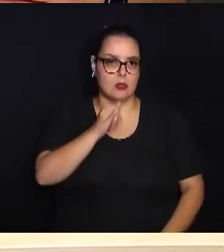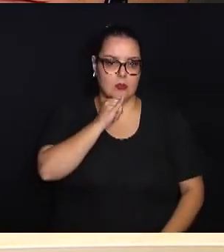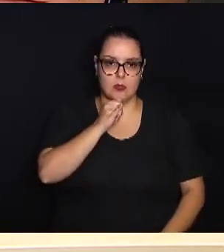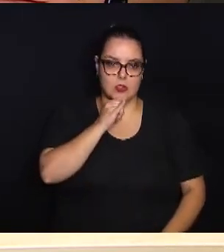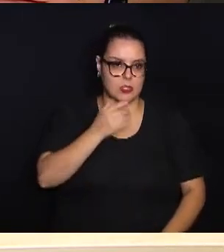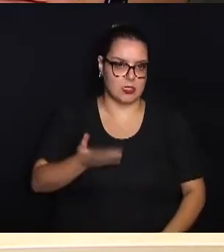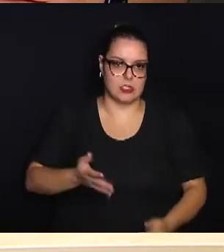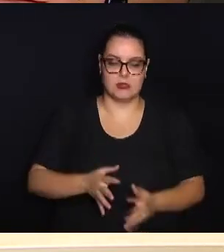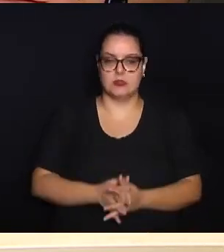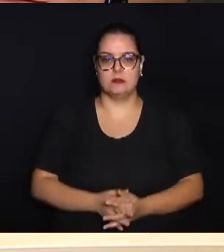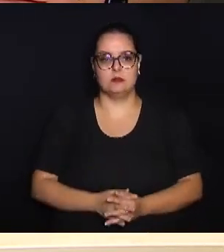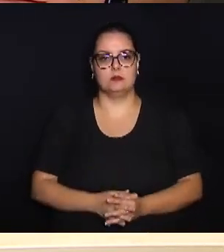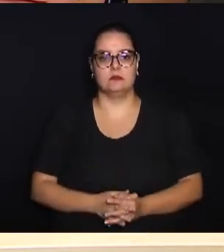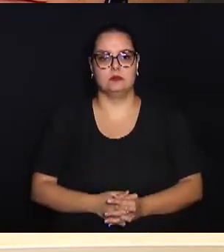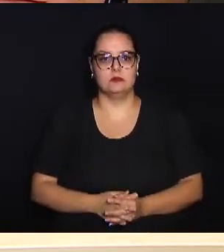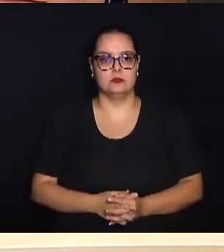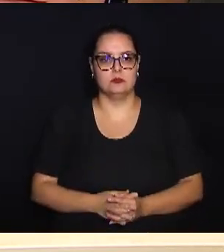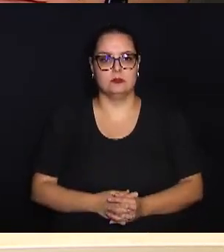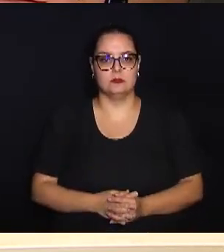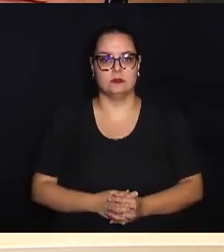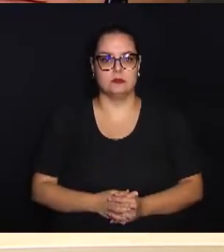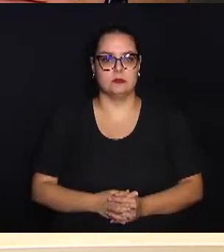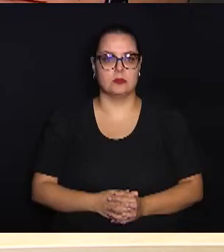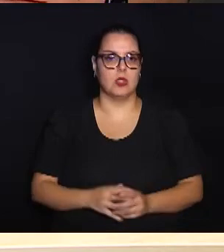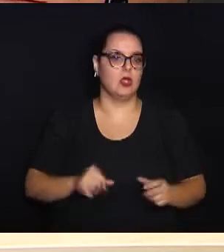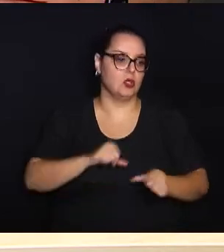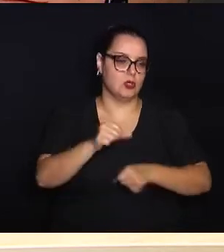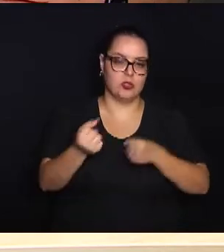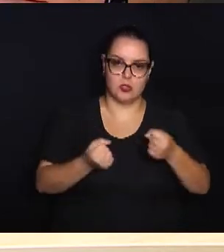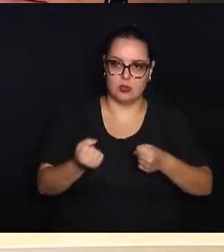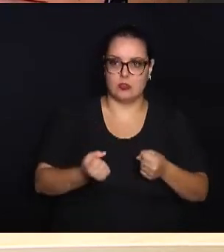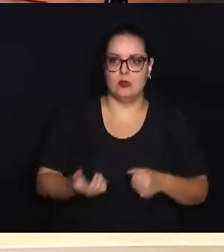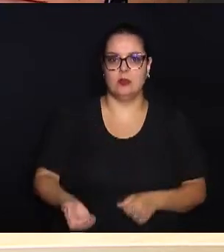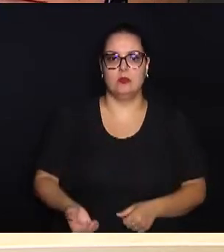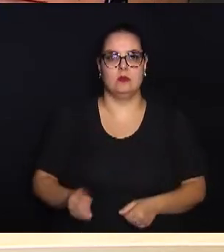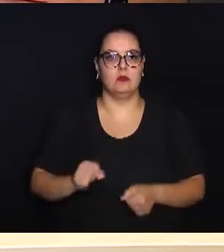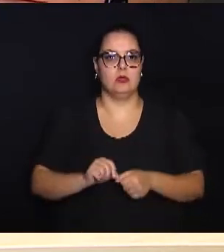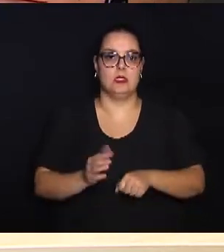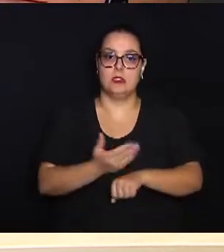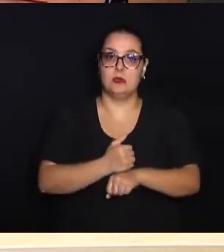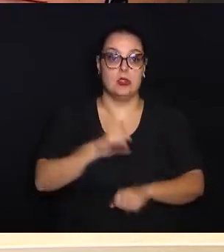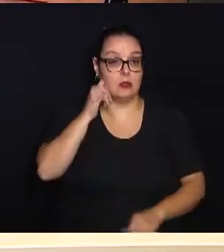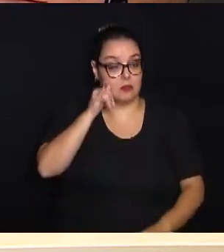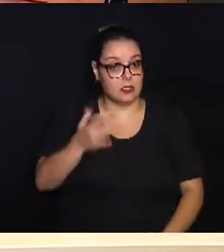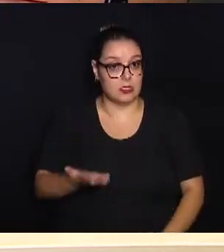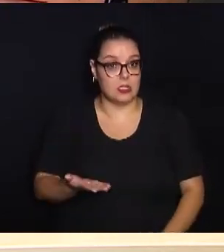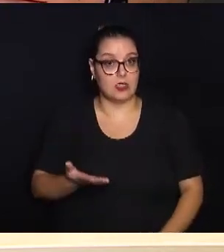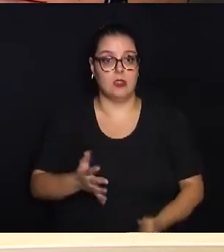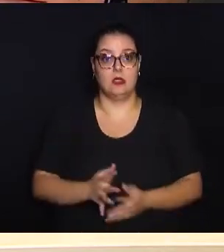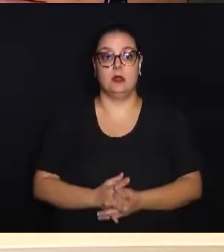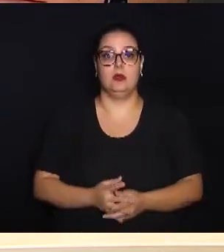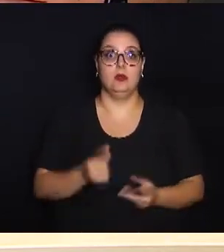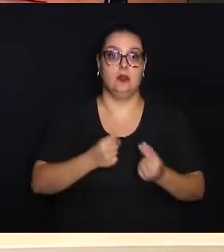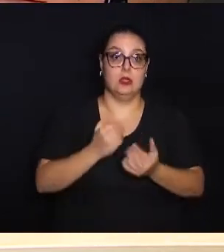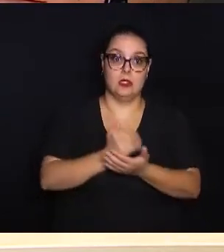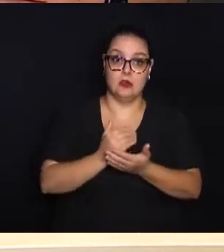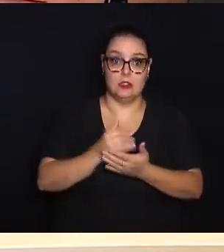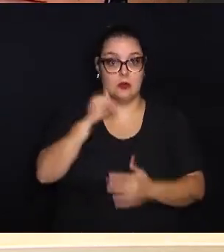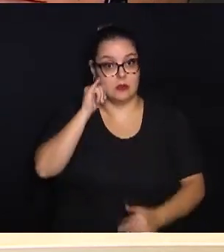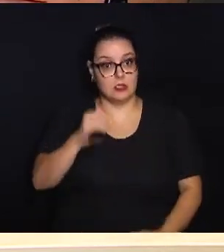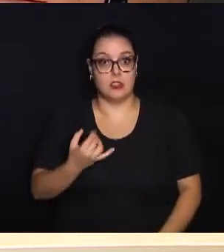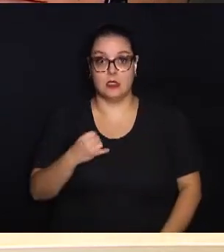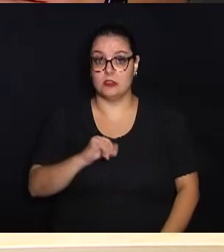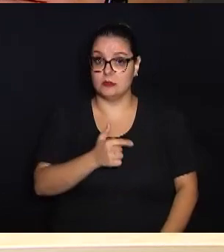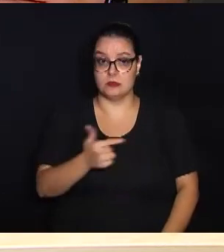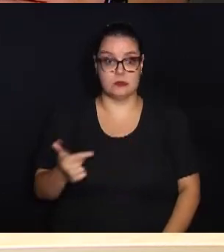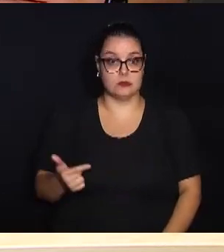evitar, por exemplo, quem for fazer troca de carro, fazer na véspera, buscar estender um financiamento.